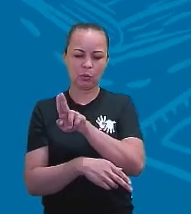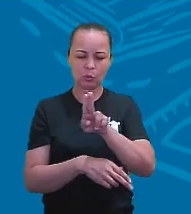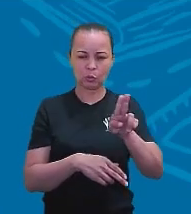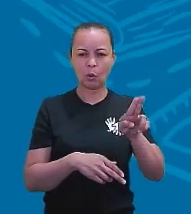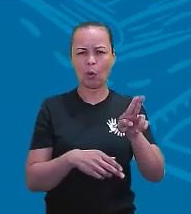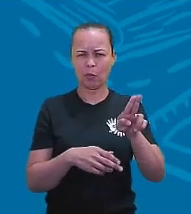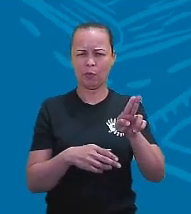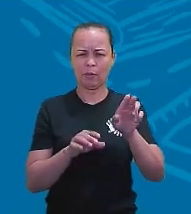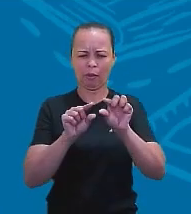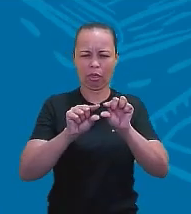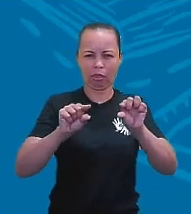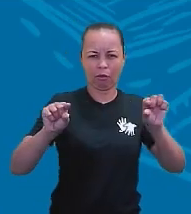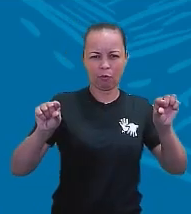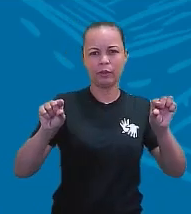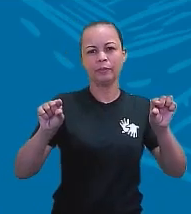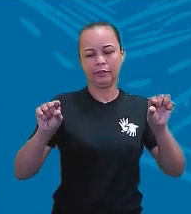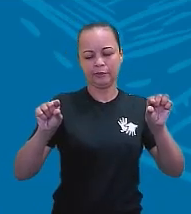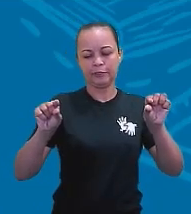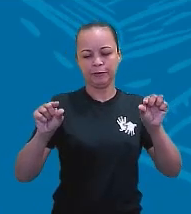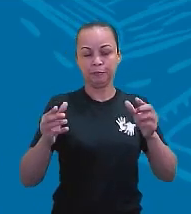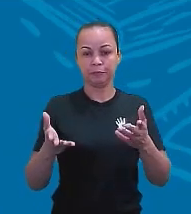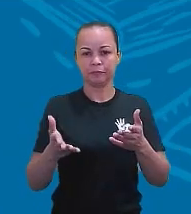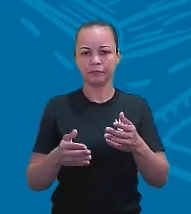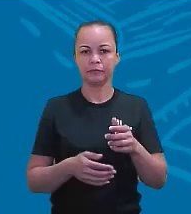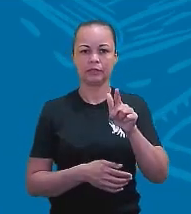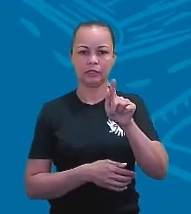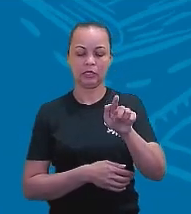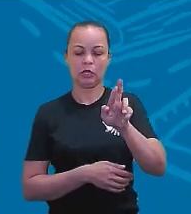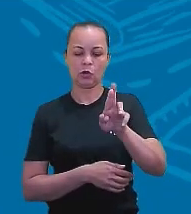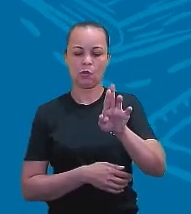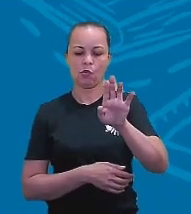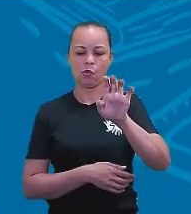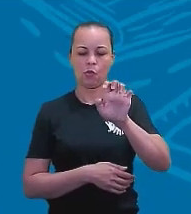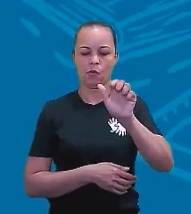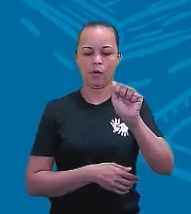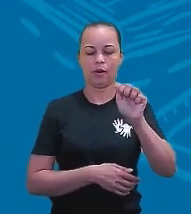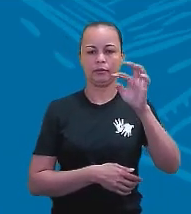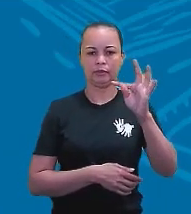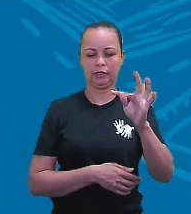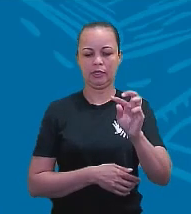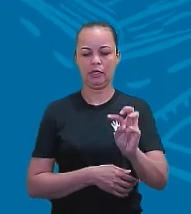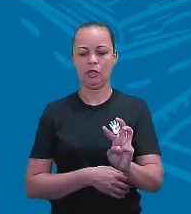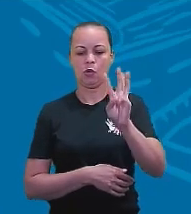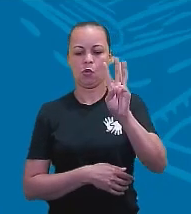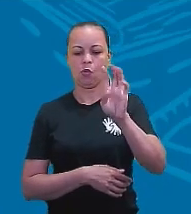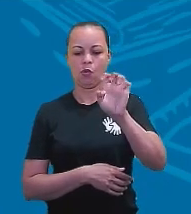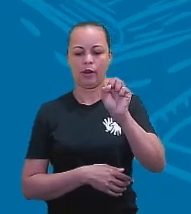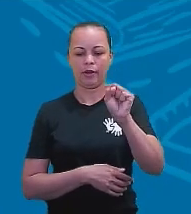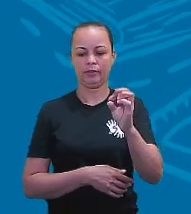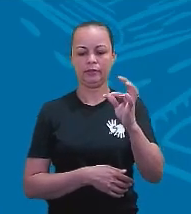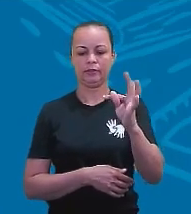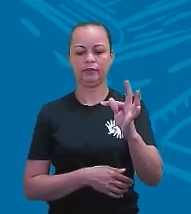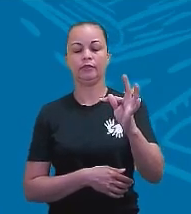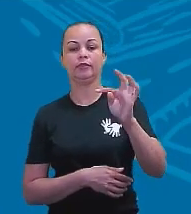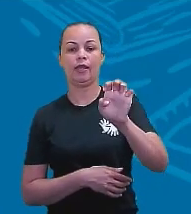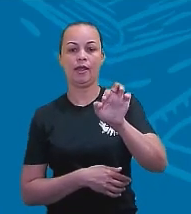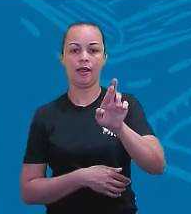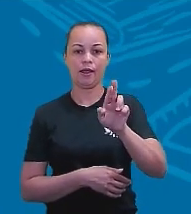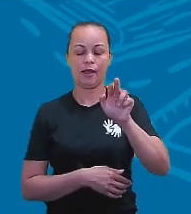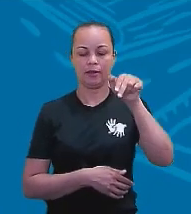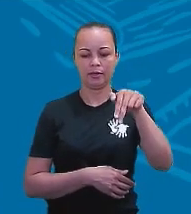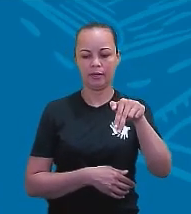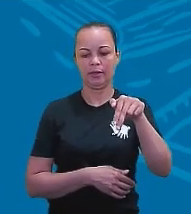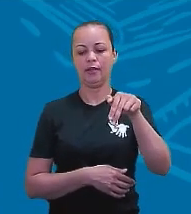bem compridinho, né? Então, nota que ela tem, ó, Great Western Highway of Brazil, Great Western of